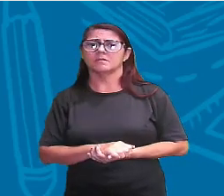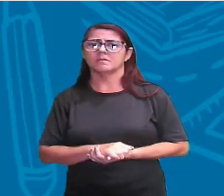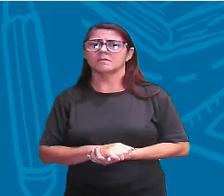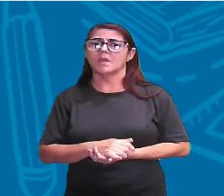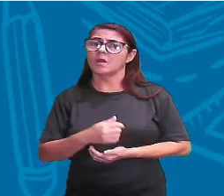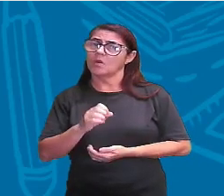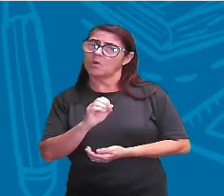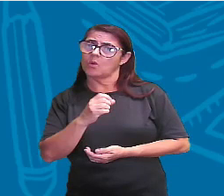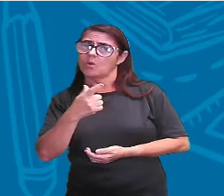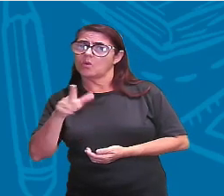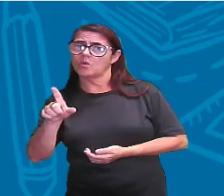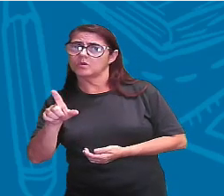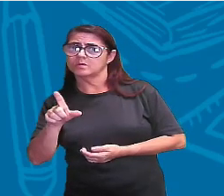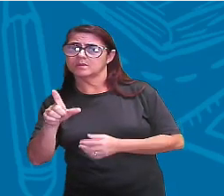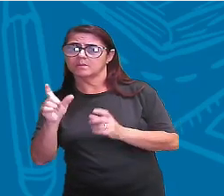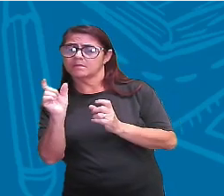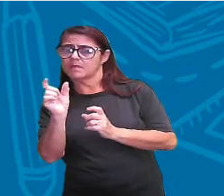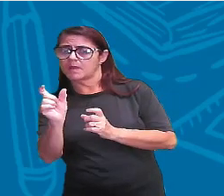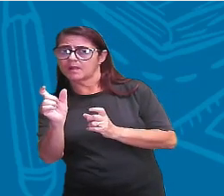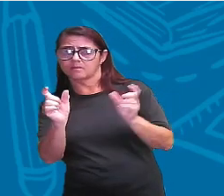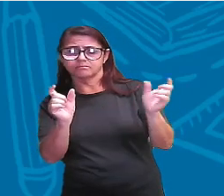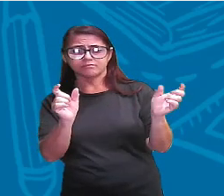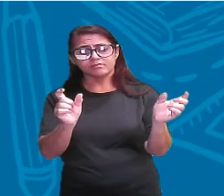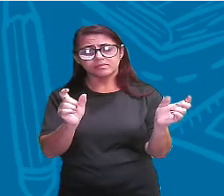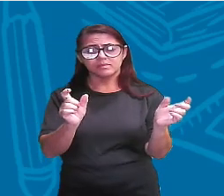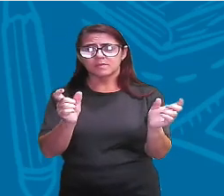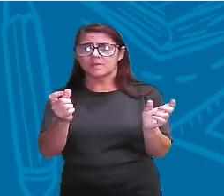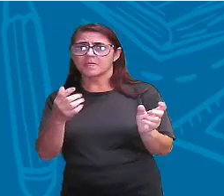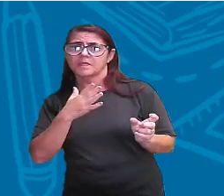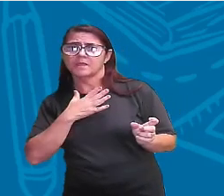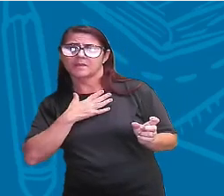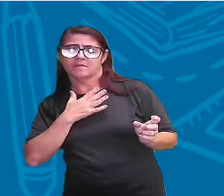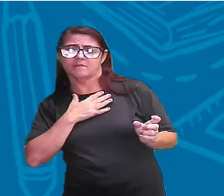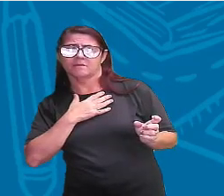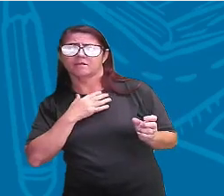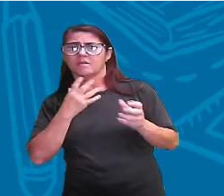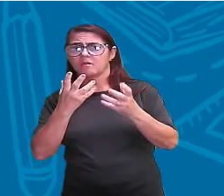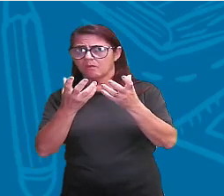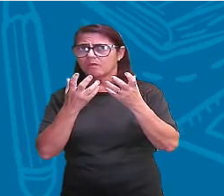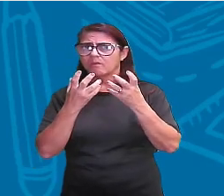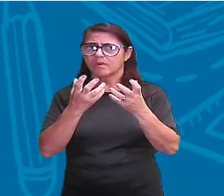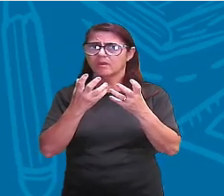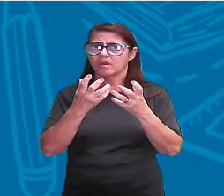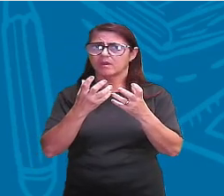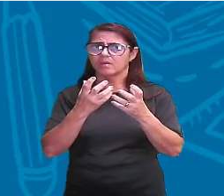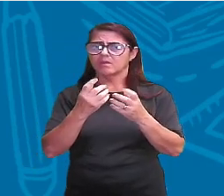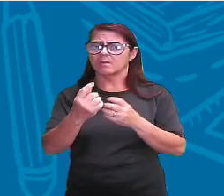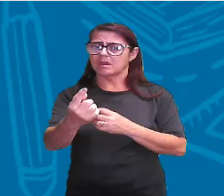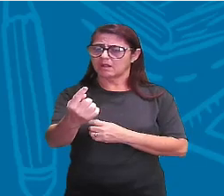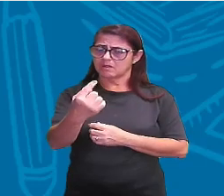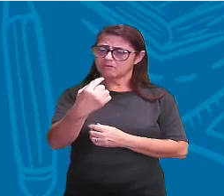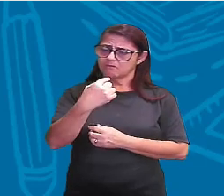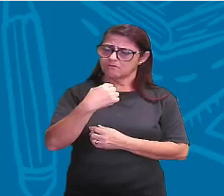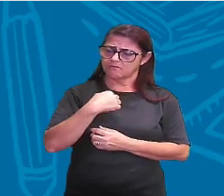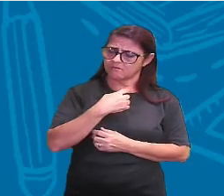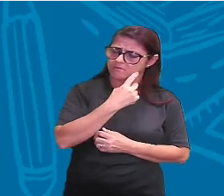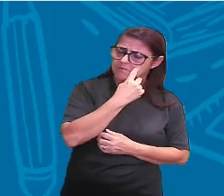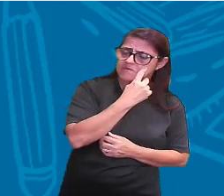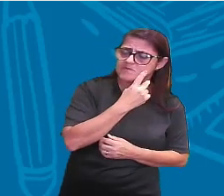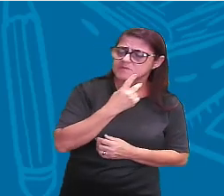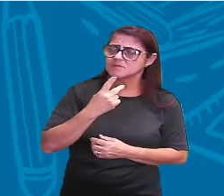é comigo. A mim, tem alguma coisa a ver comigo. Então, eu quero que ele venha me